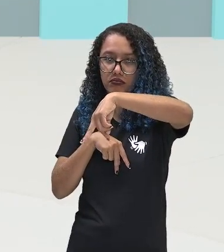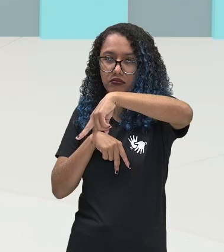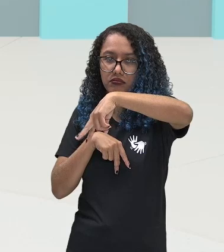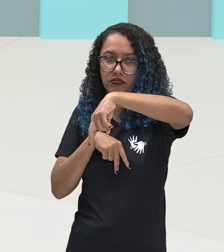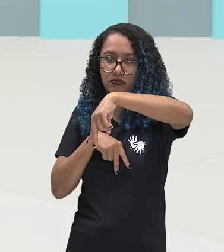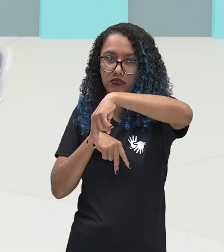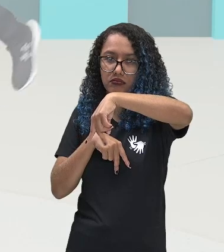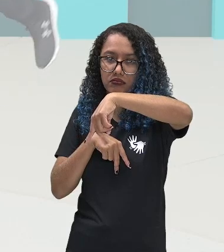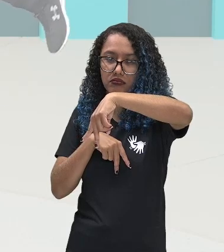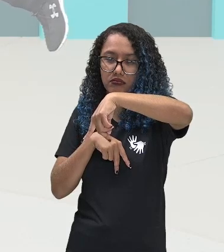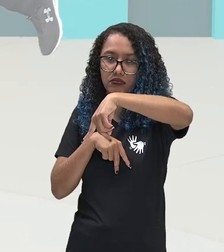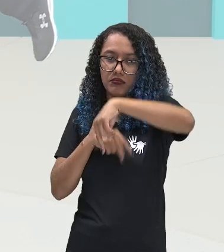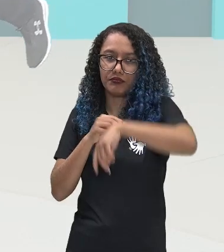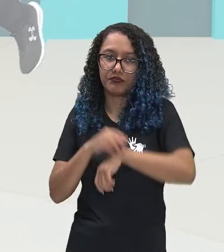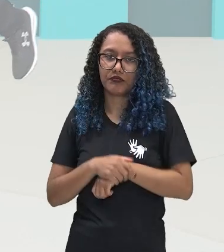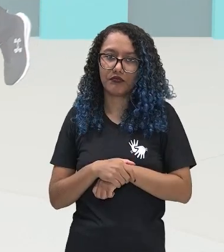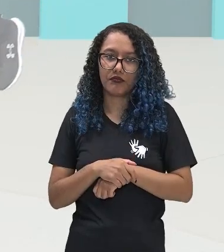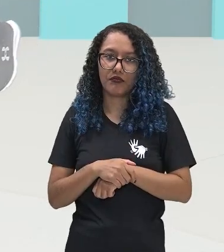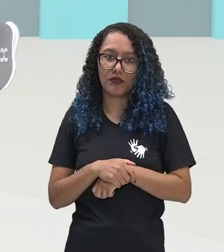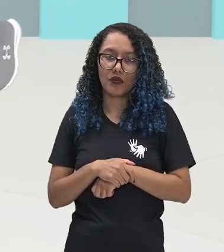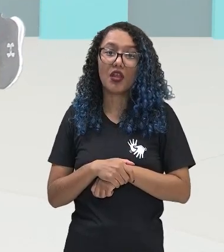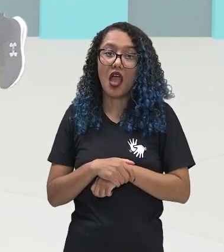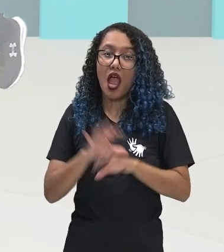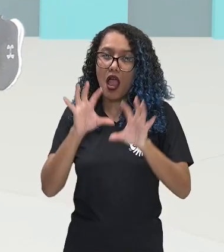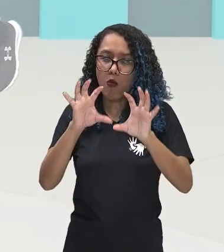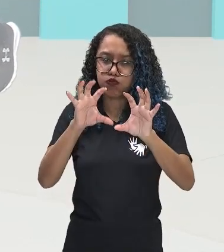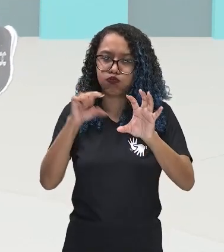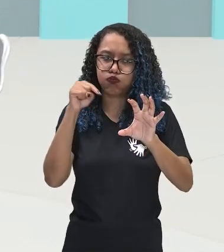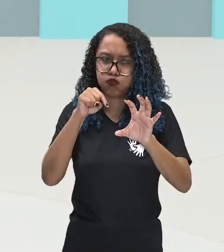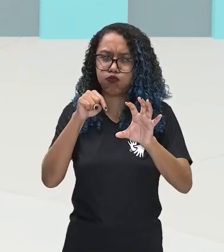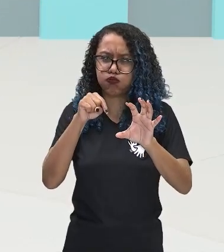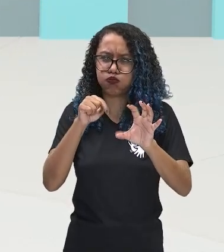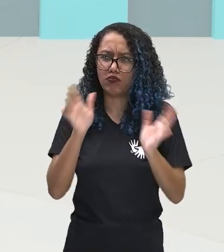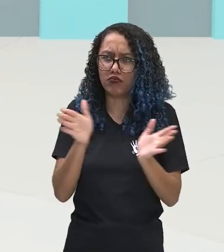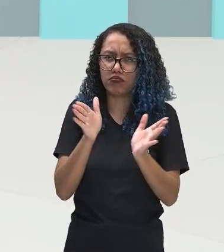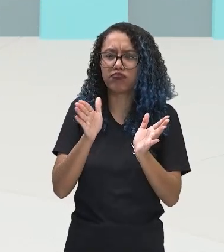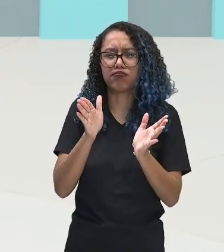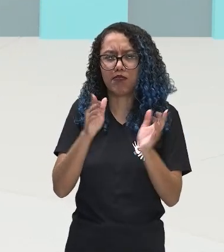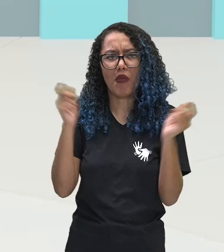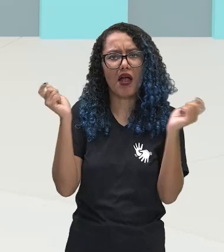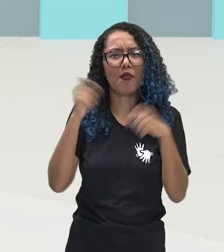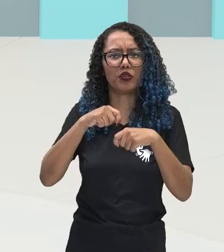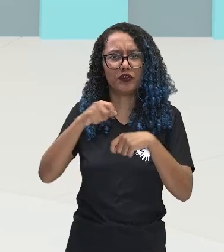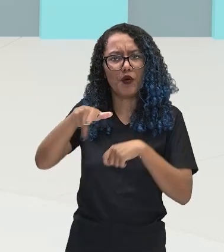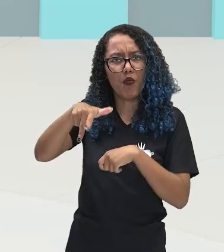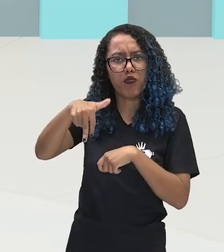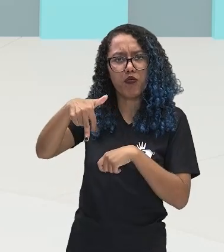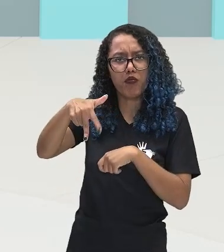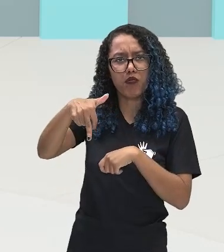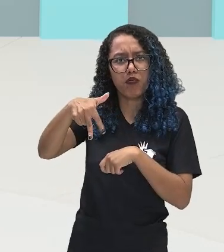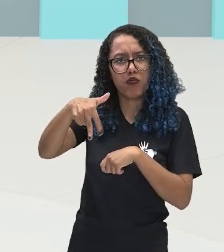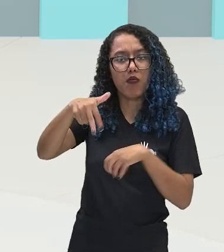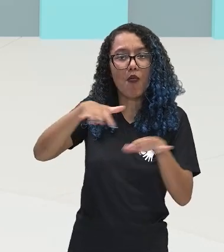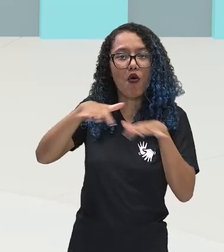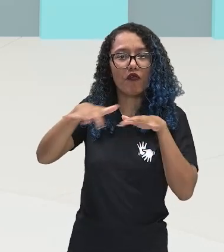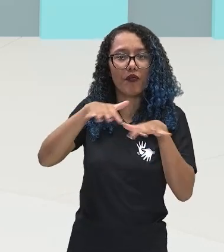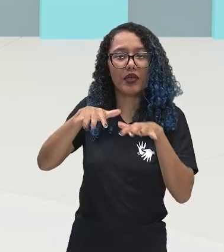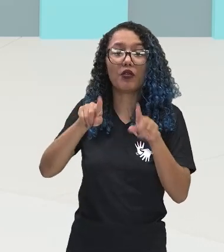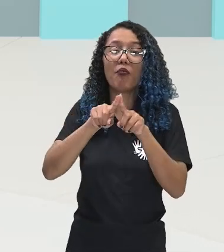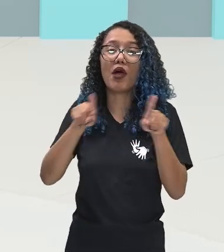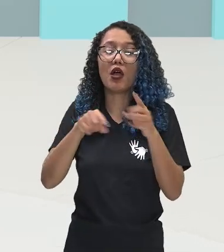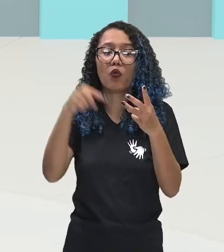glúteo que vai puxar a perna para aqui para cá para trás certo já os glúteos médio e mínimo são